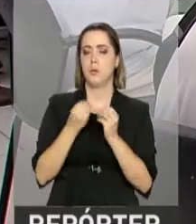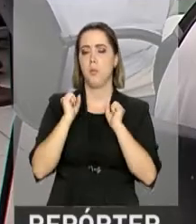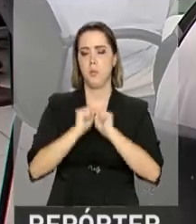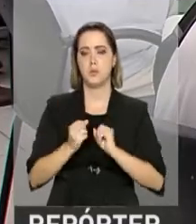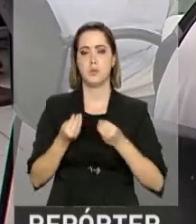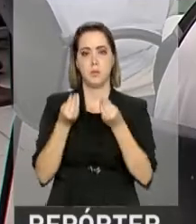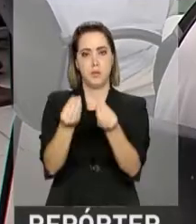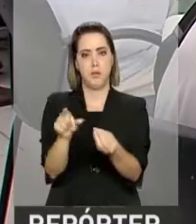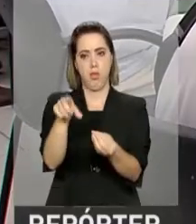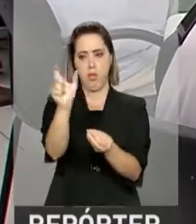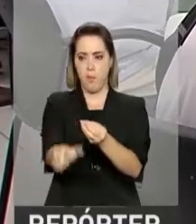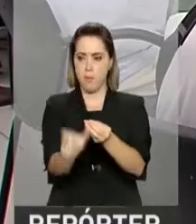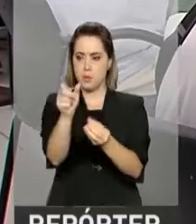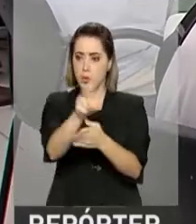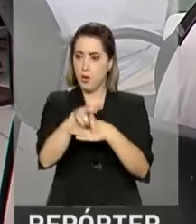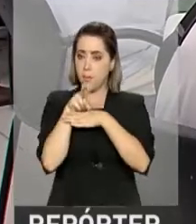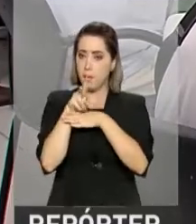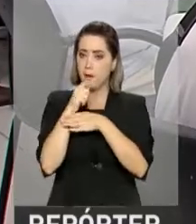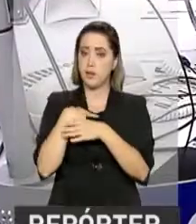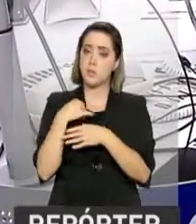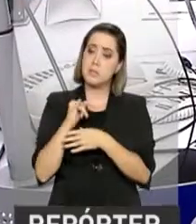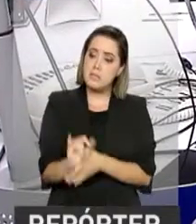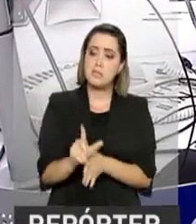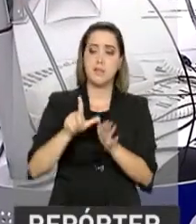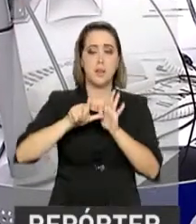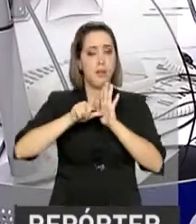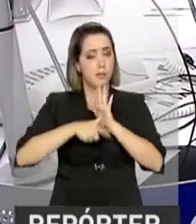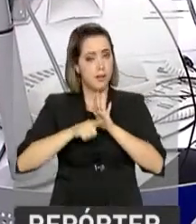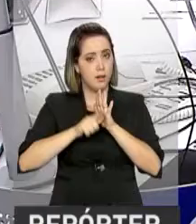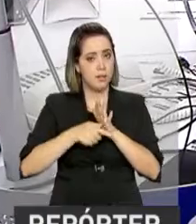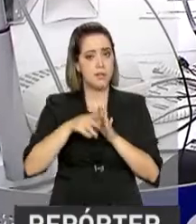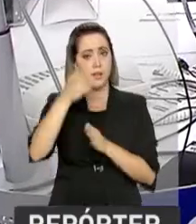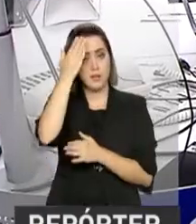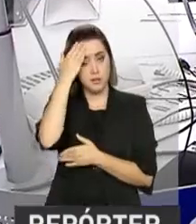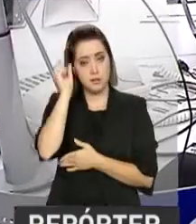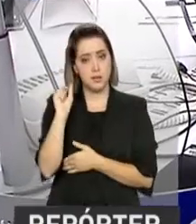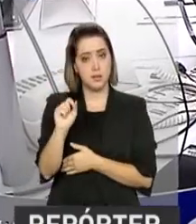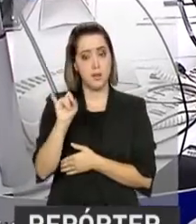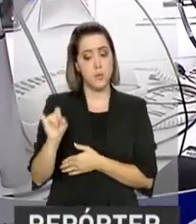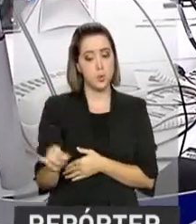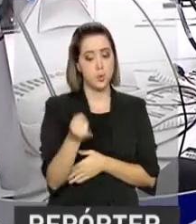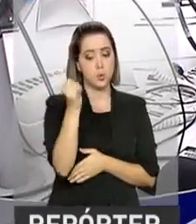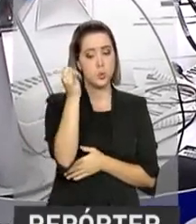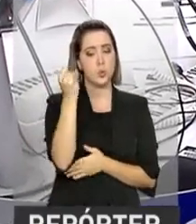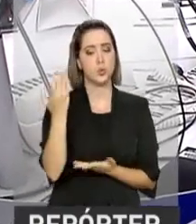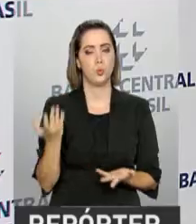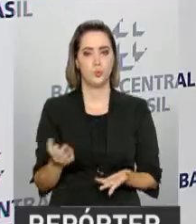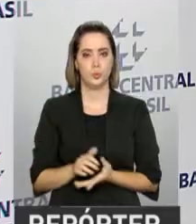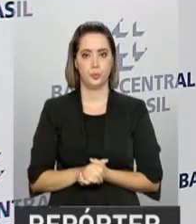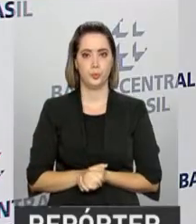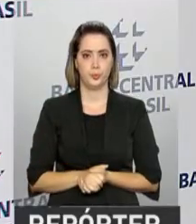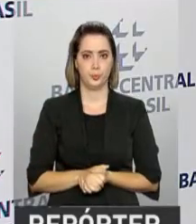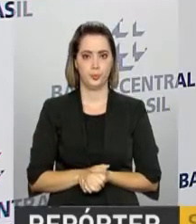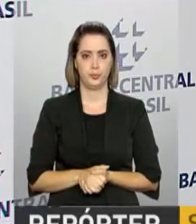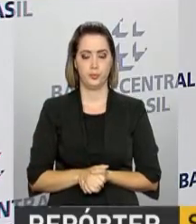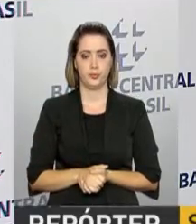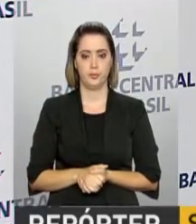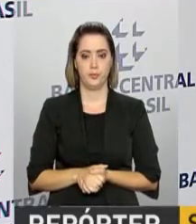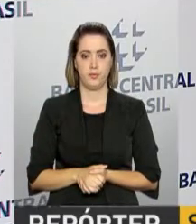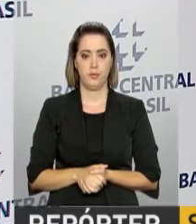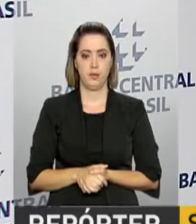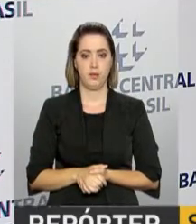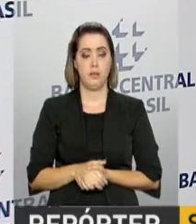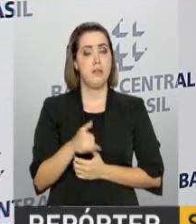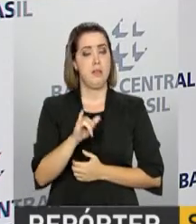tranquilidade na hora que precisar pegar um empréstimo do banco já que ele vai saber direitinho que pagar no caso de atraso se você tem no